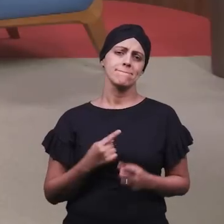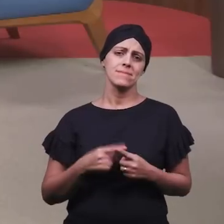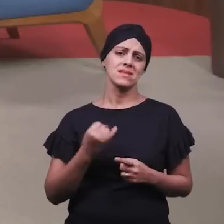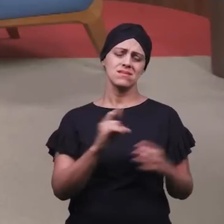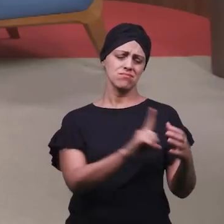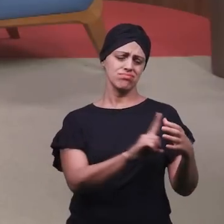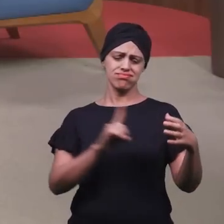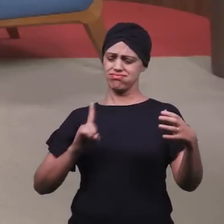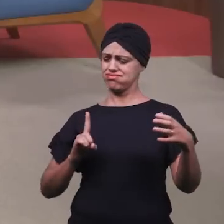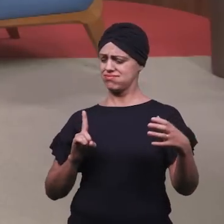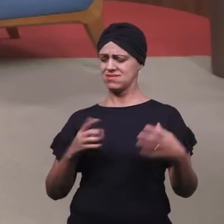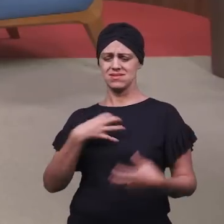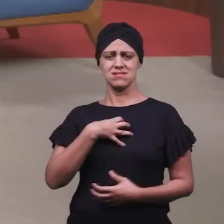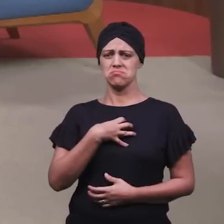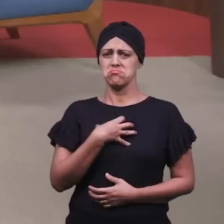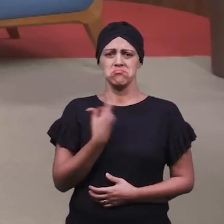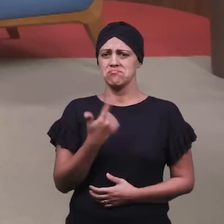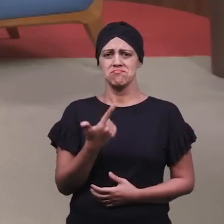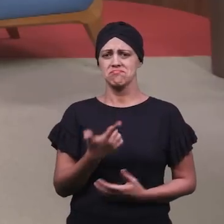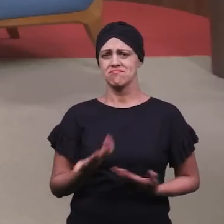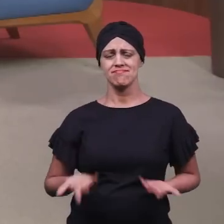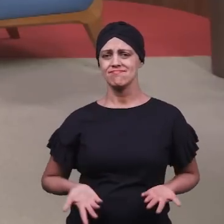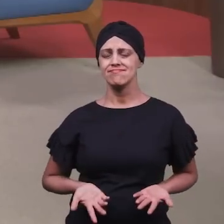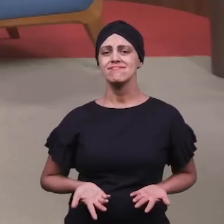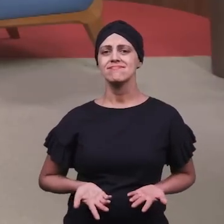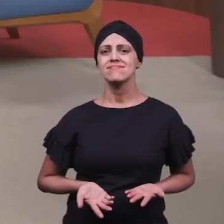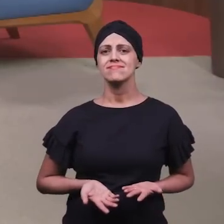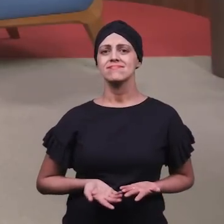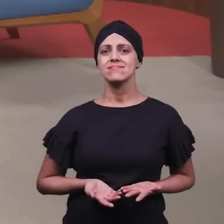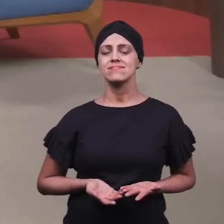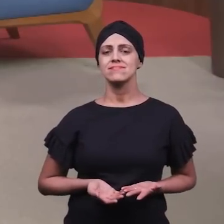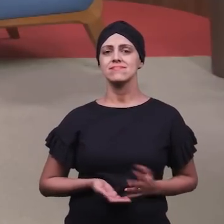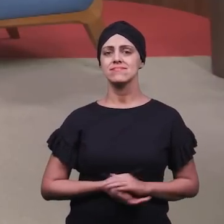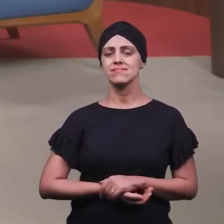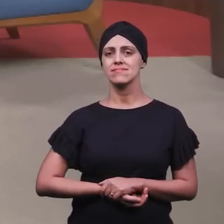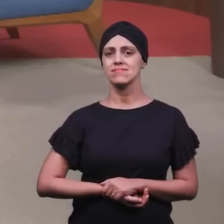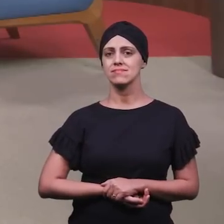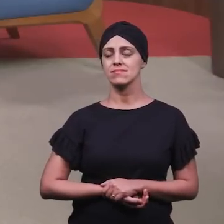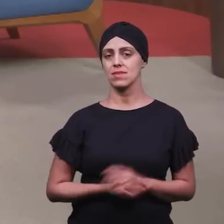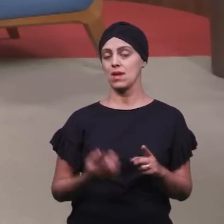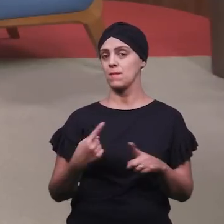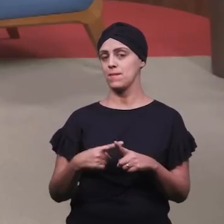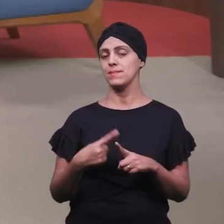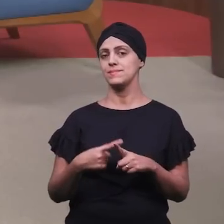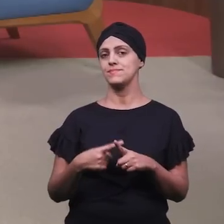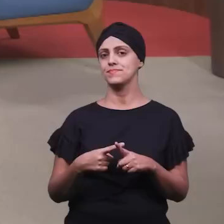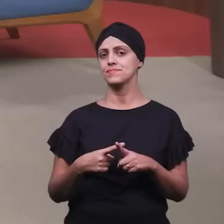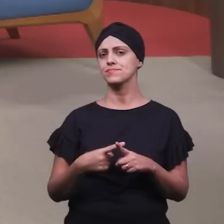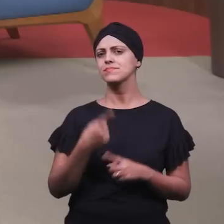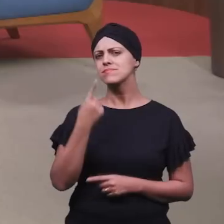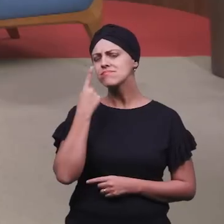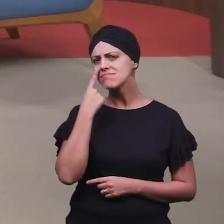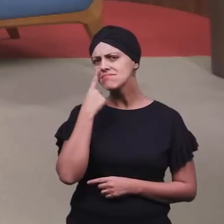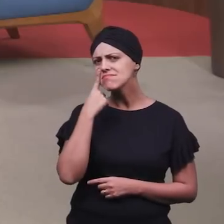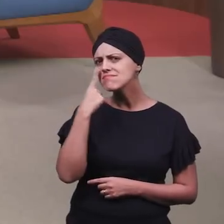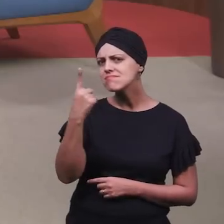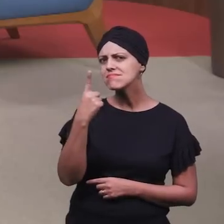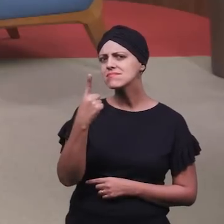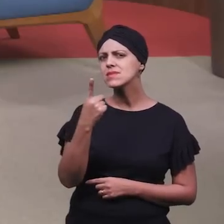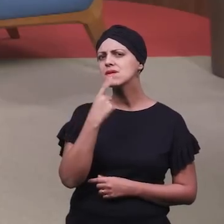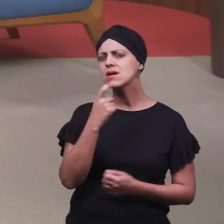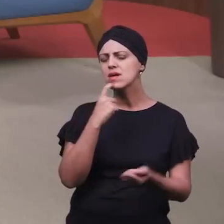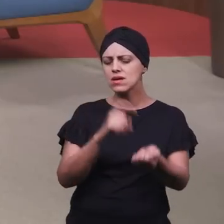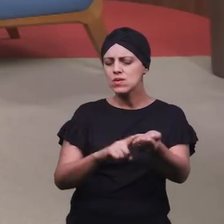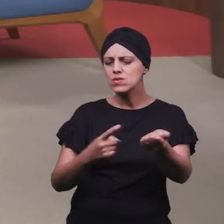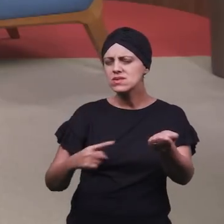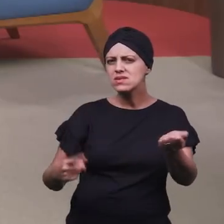não tem sentido sem a outra. Isoladamente não faz sentido nenhum. Porque... É o projeto da saída, né? Sangue. Exato. Mas por quê? Você vê o